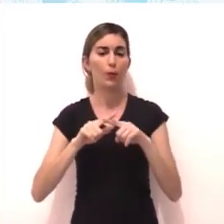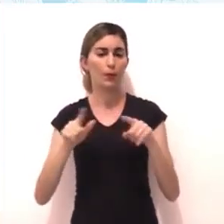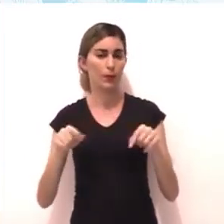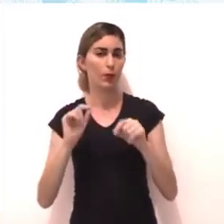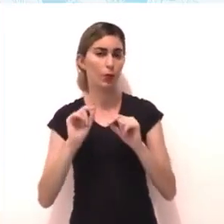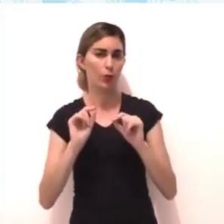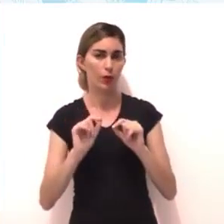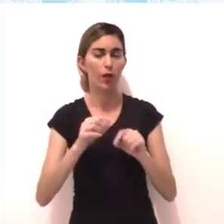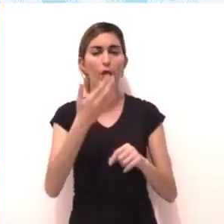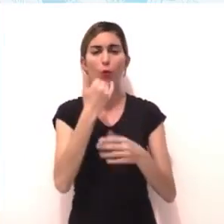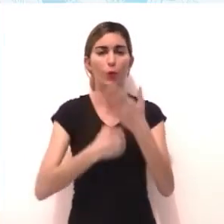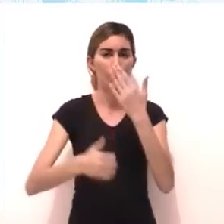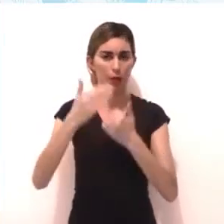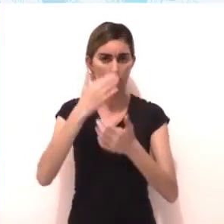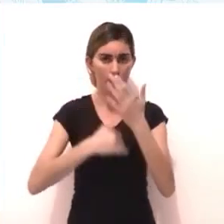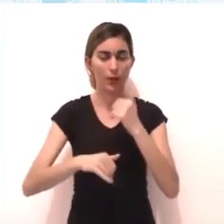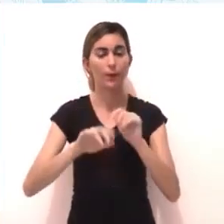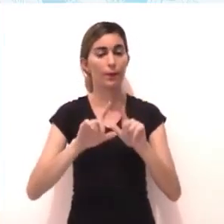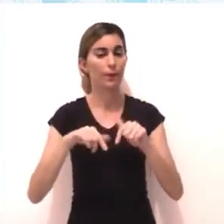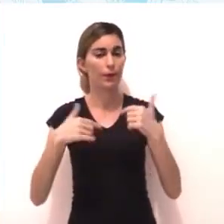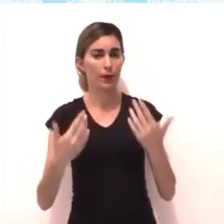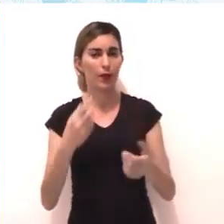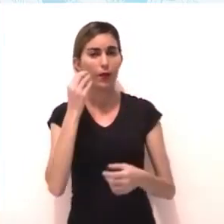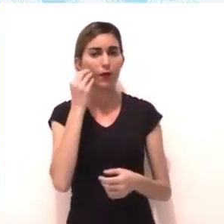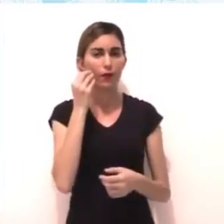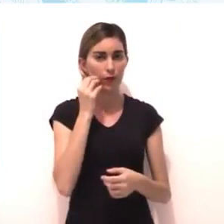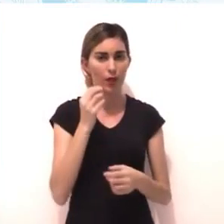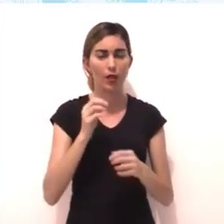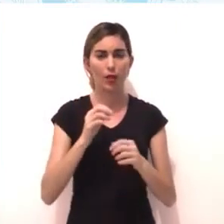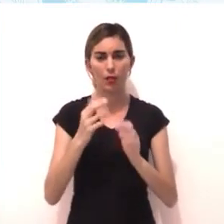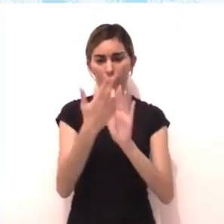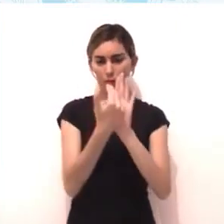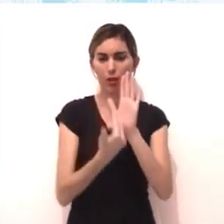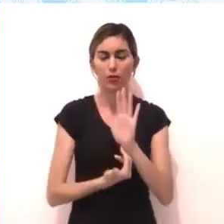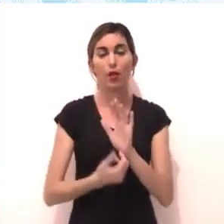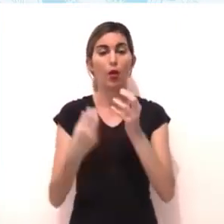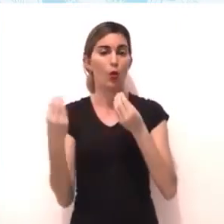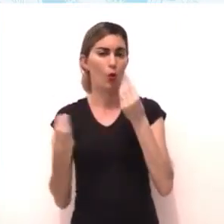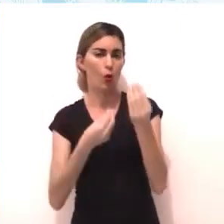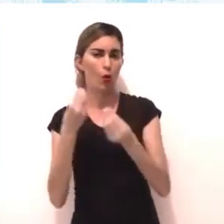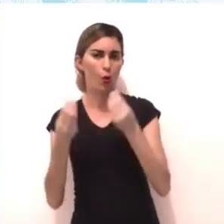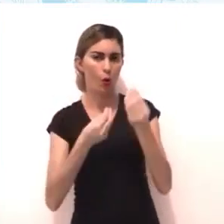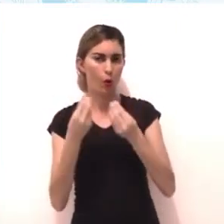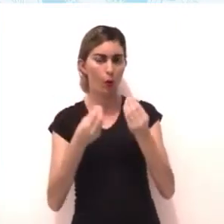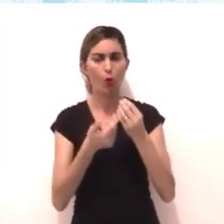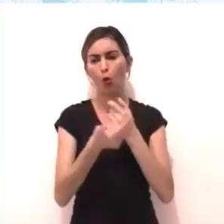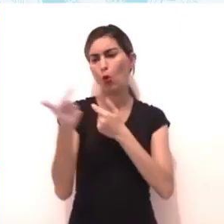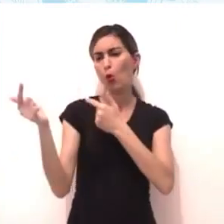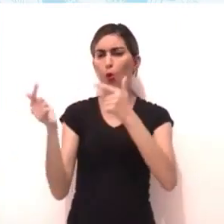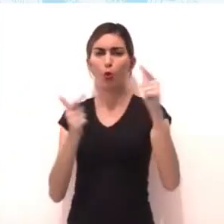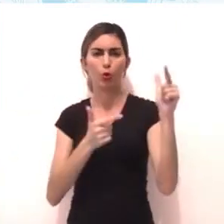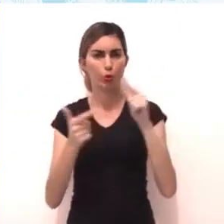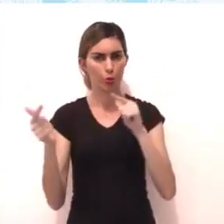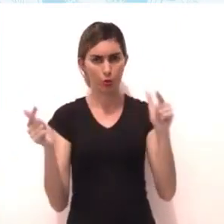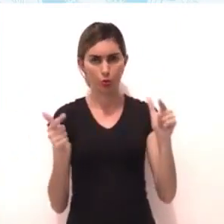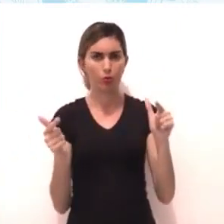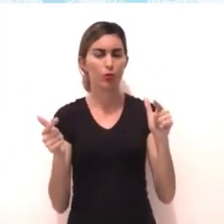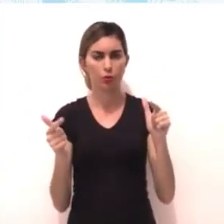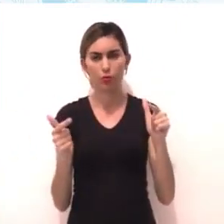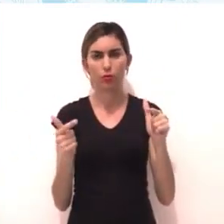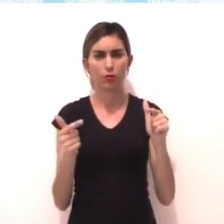meio dos alimentos. E aí a gente vai ver na imagem como é que outros organismos,